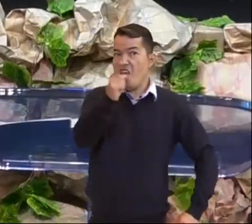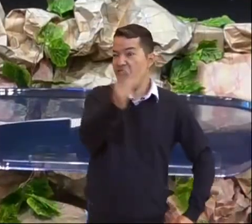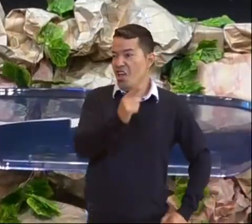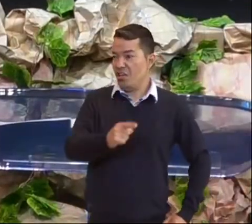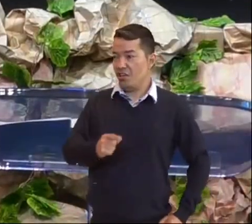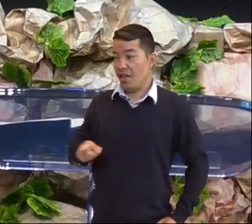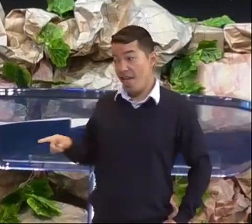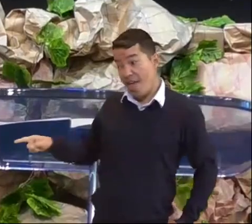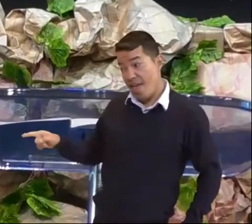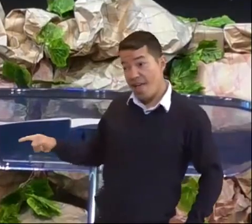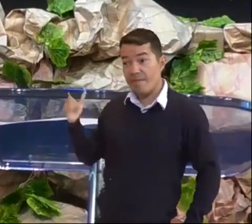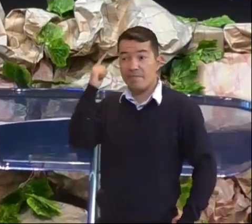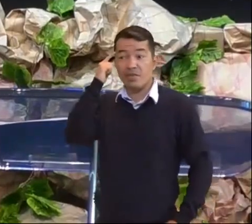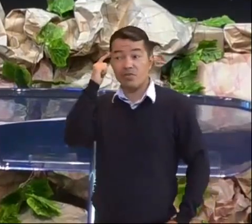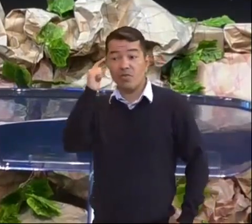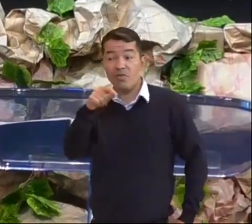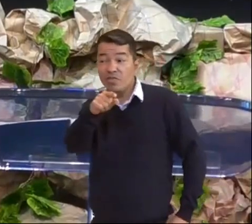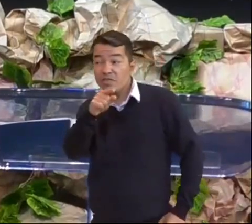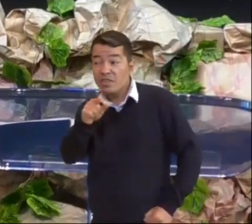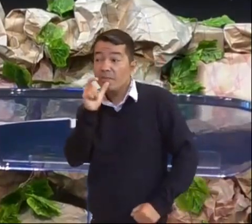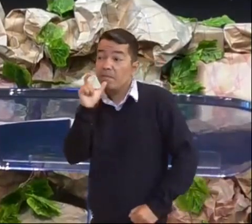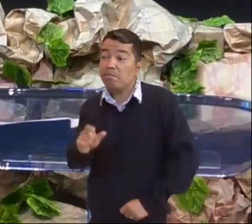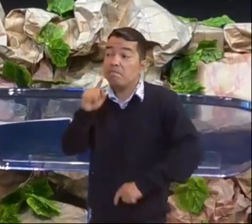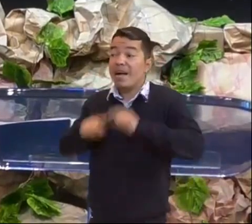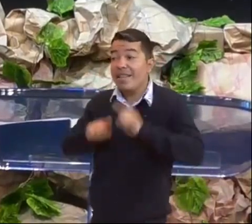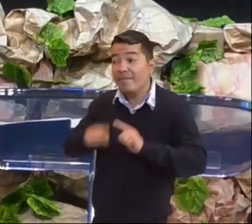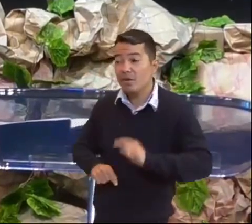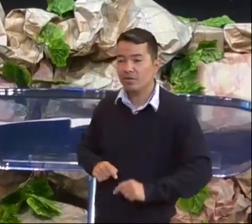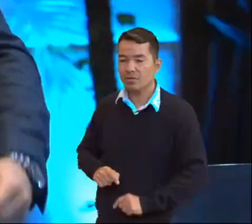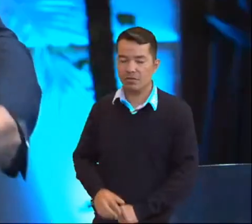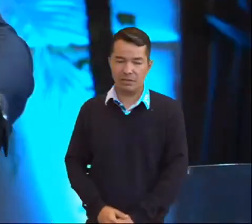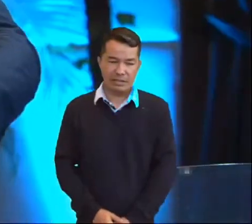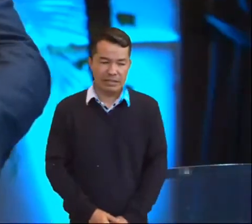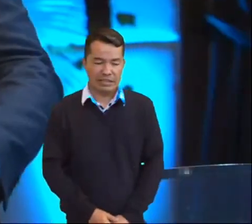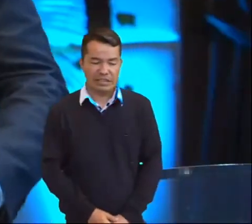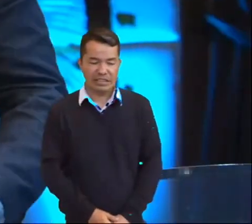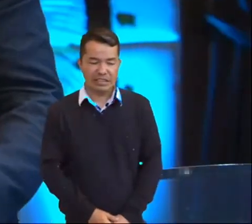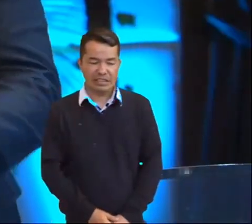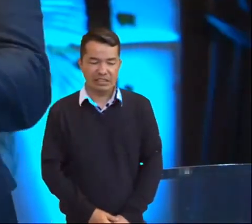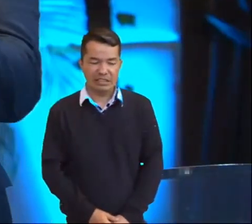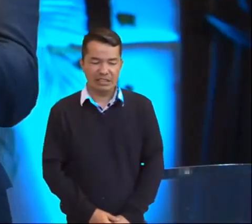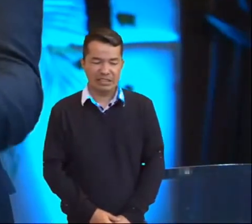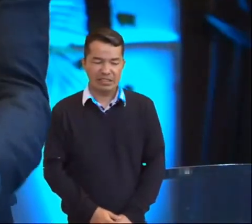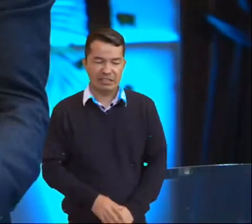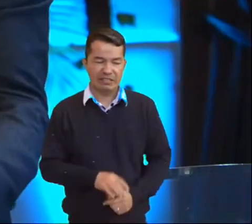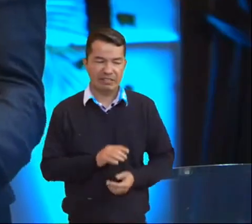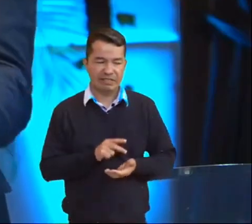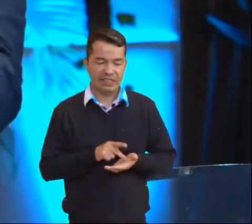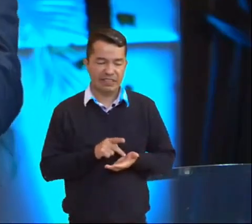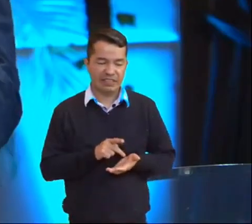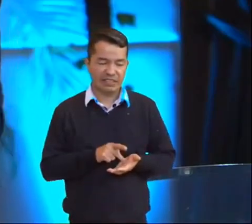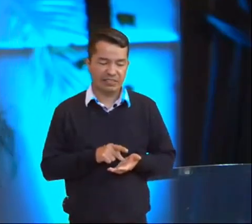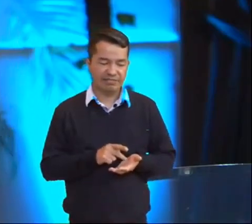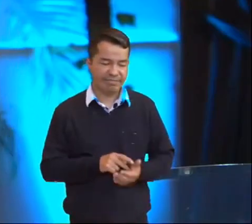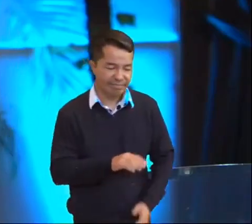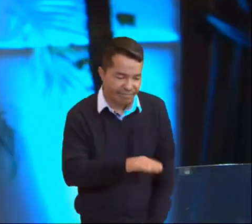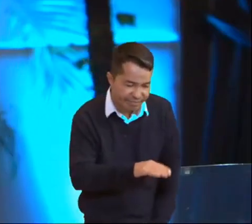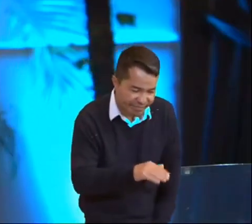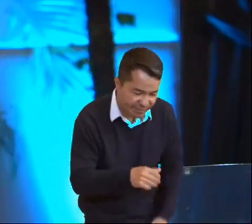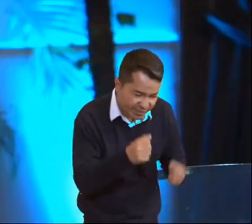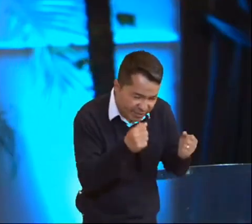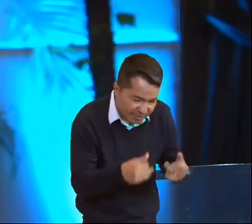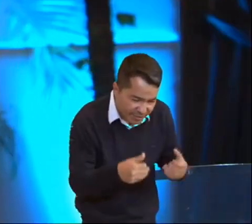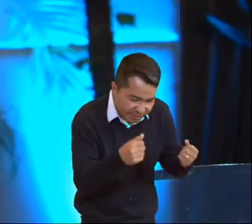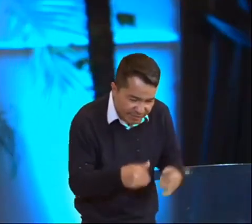achou que você estava... Pede perdão para sua filha. Aí depois ela veio, expliquei, pedi perdão. Aí descobri